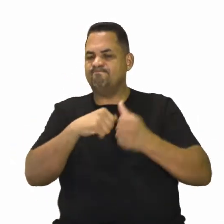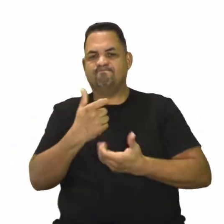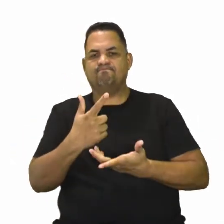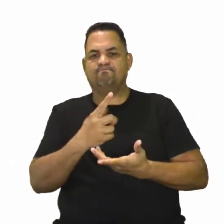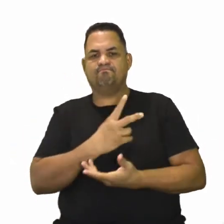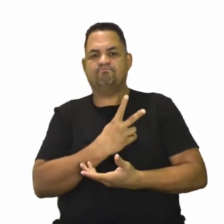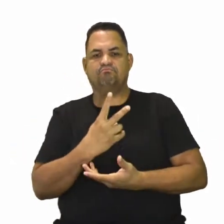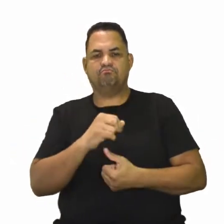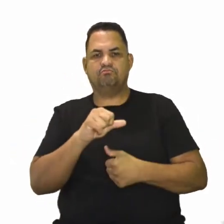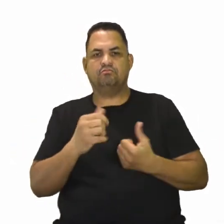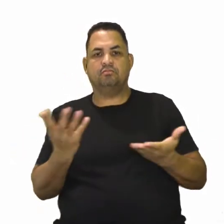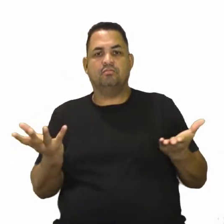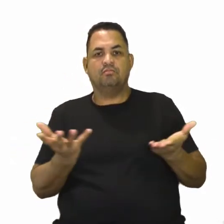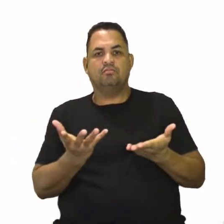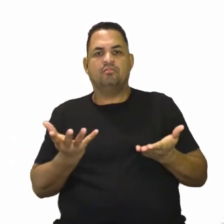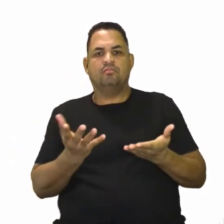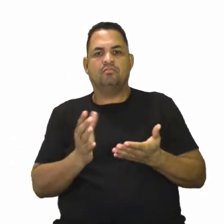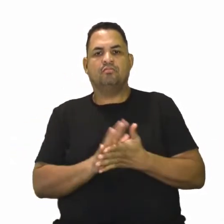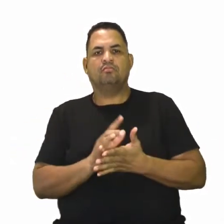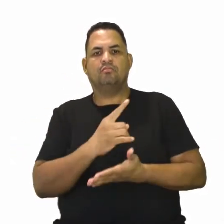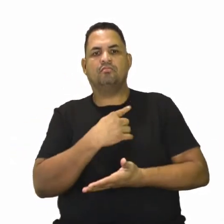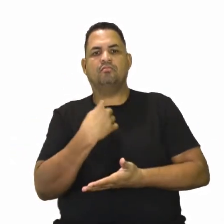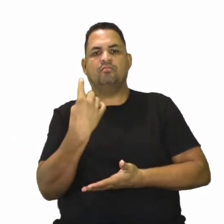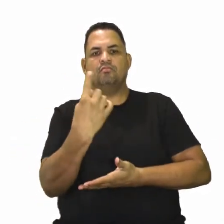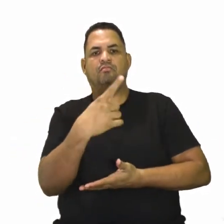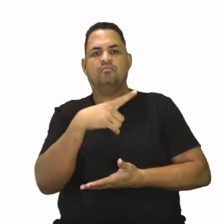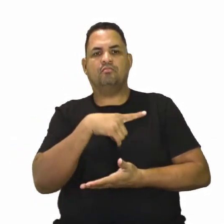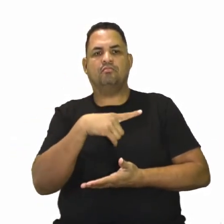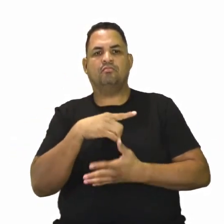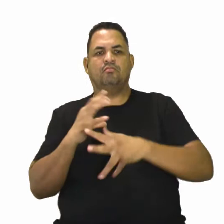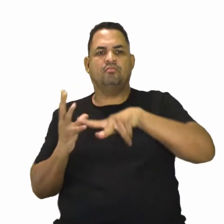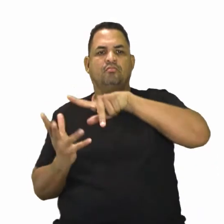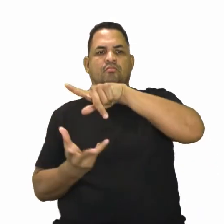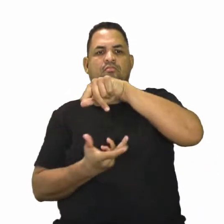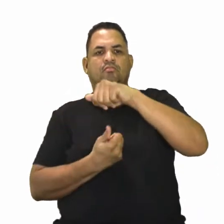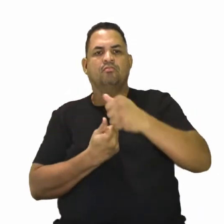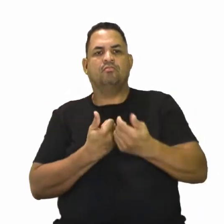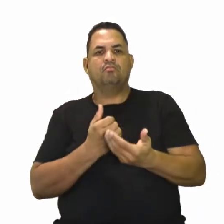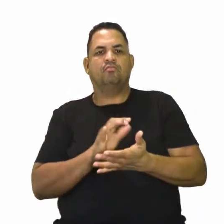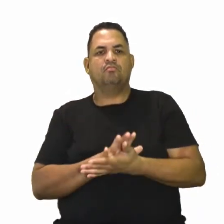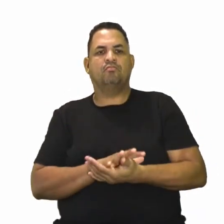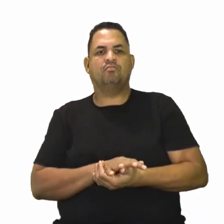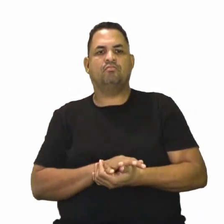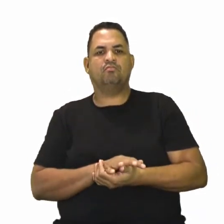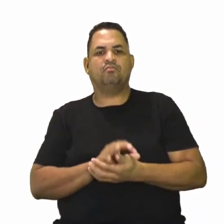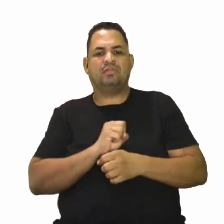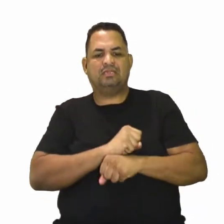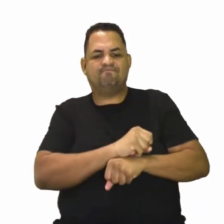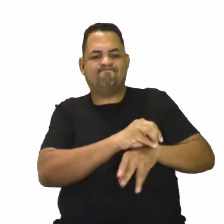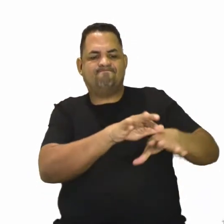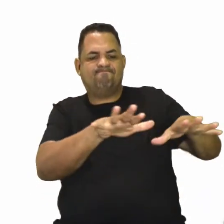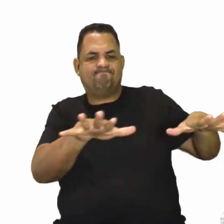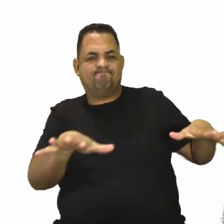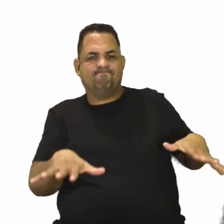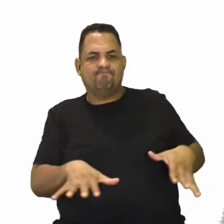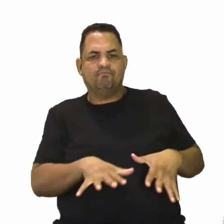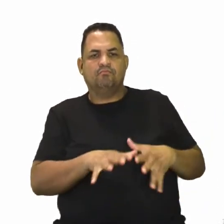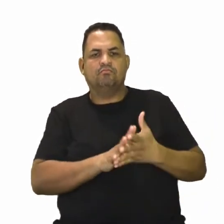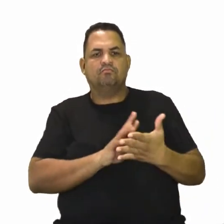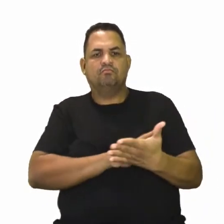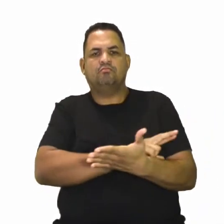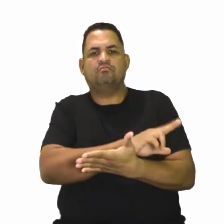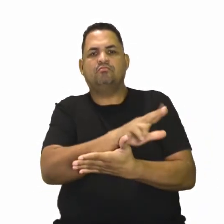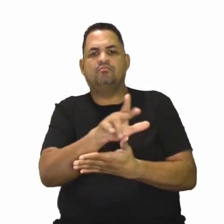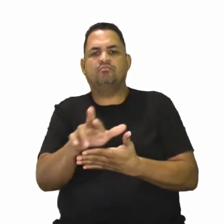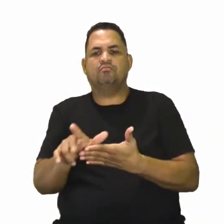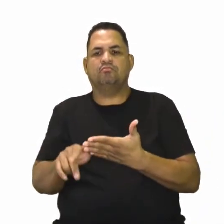socialistas. Agora, nós temos aqui o mundo, ele espalhado. Nós temos aqui